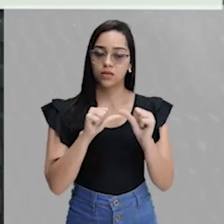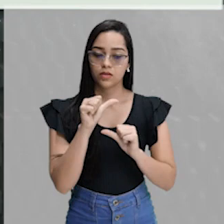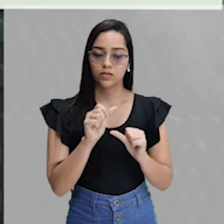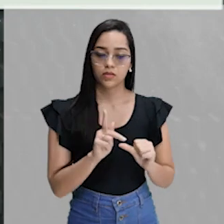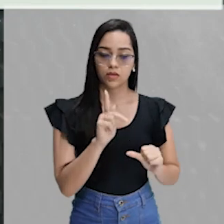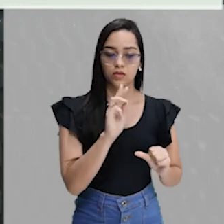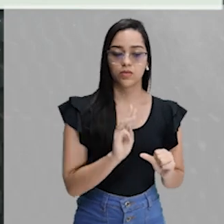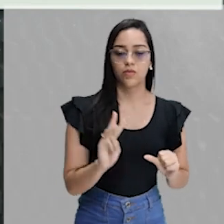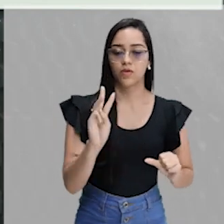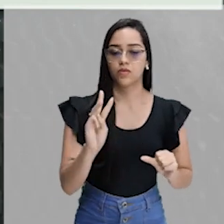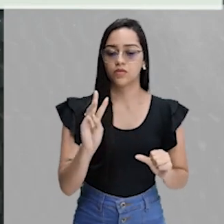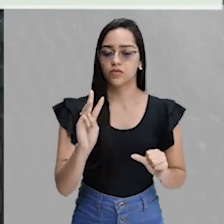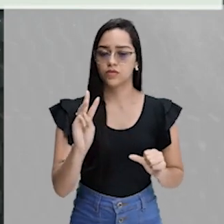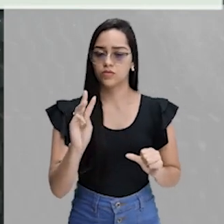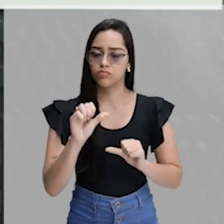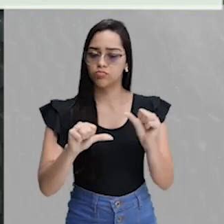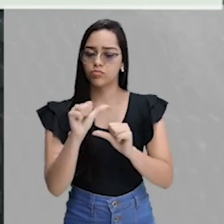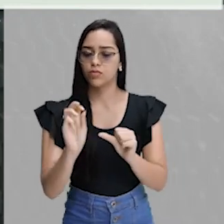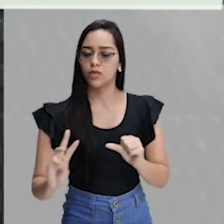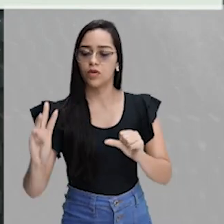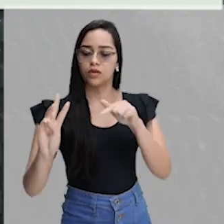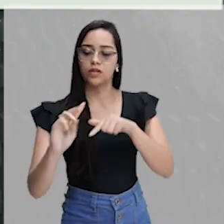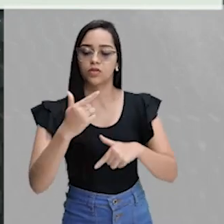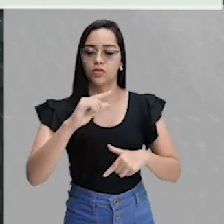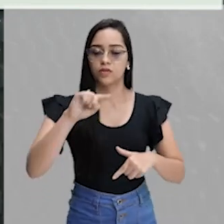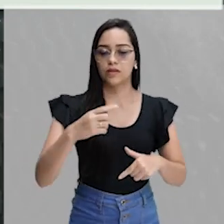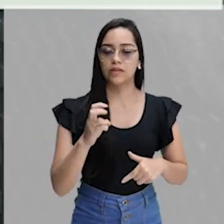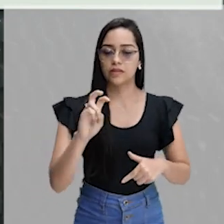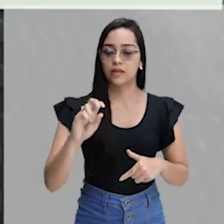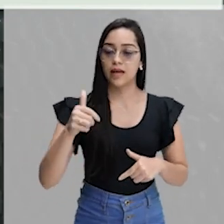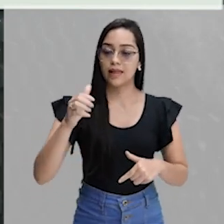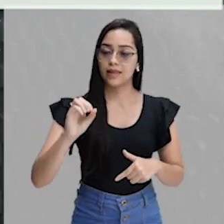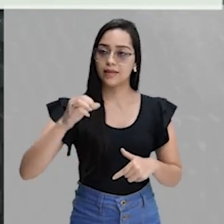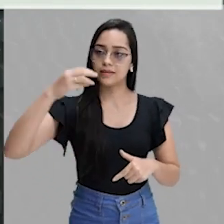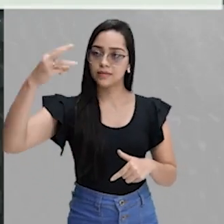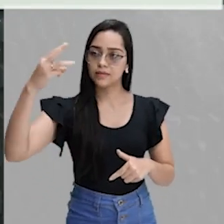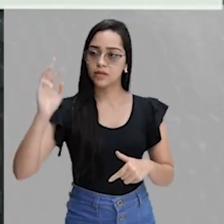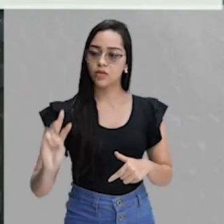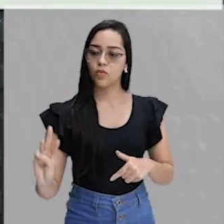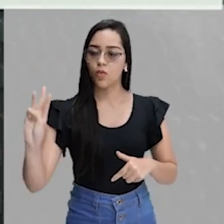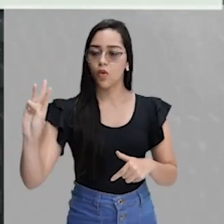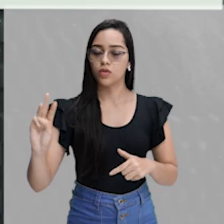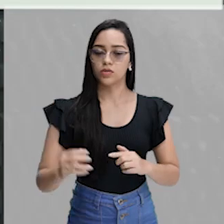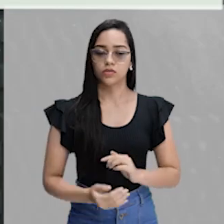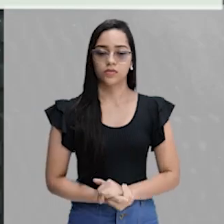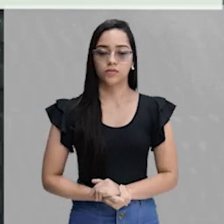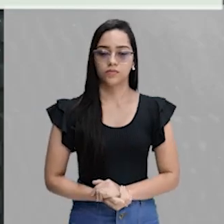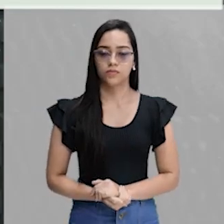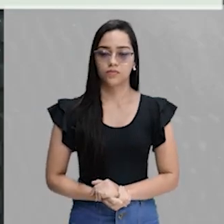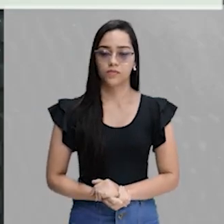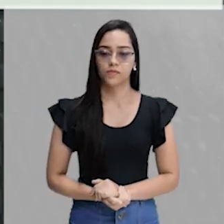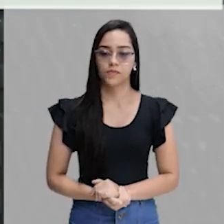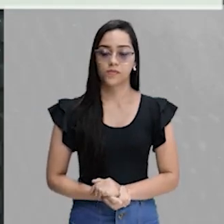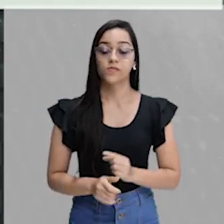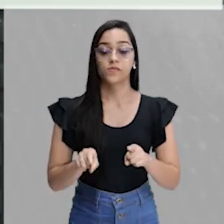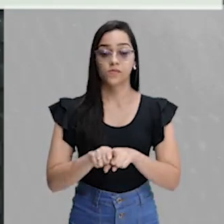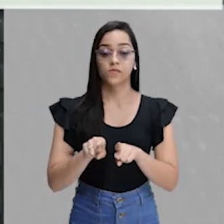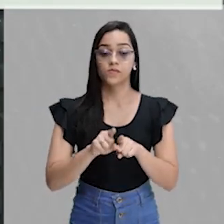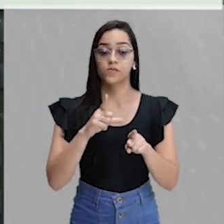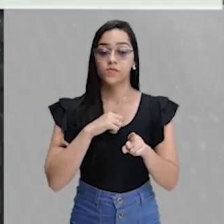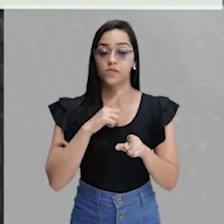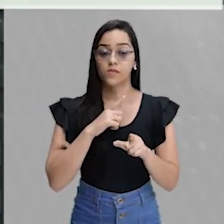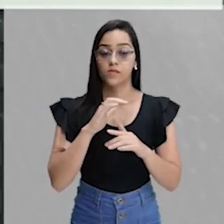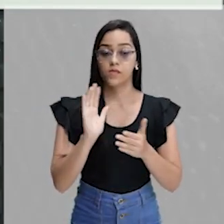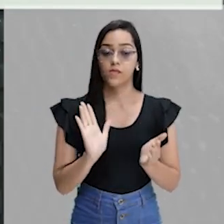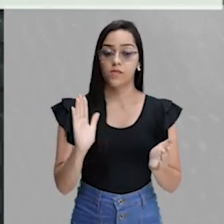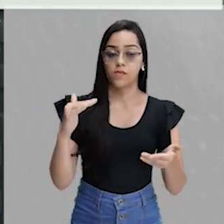para watts, dá 2,5 vezes 10 a terceira watts, né? E ergue um